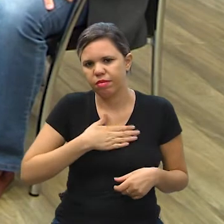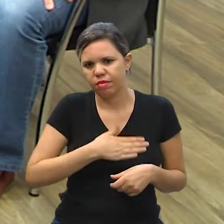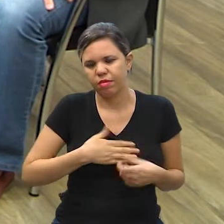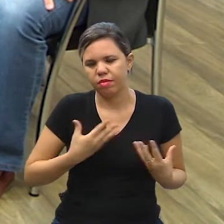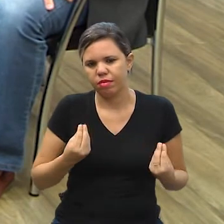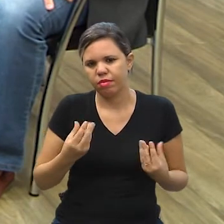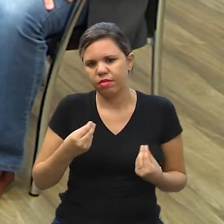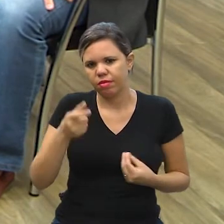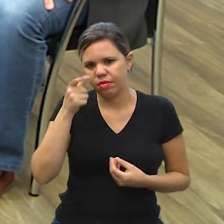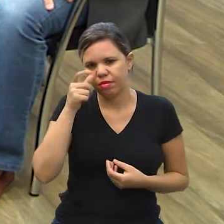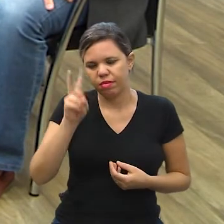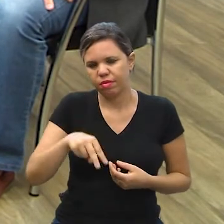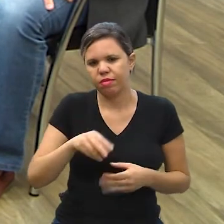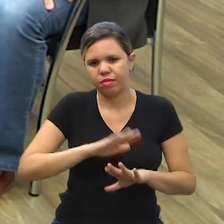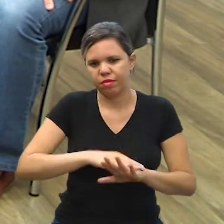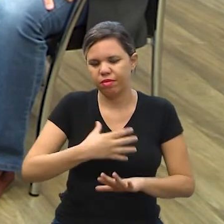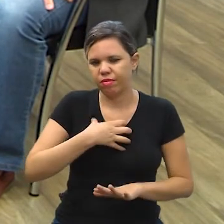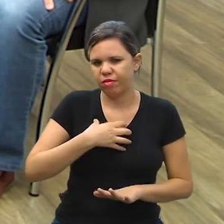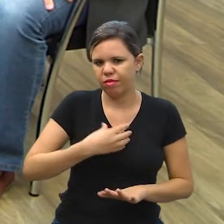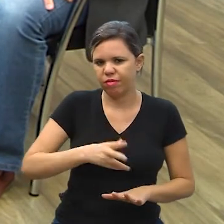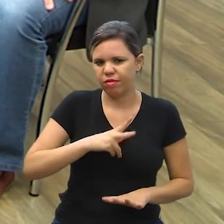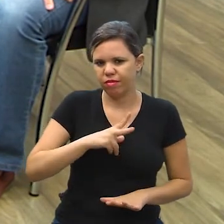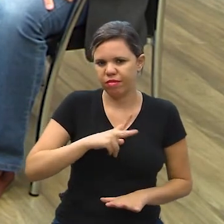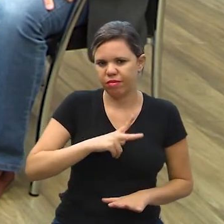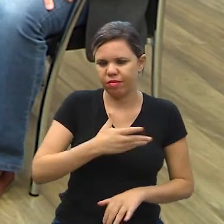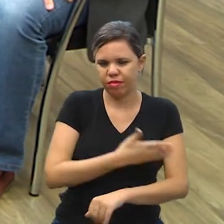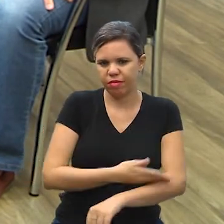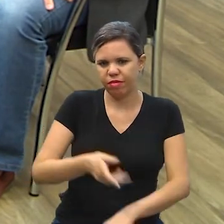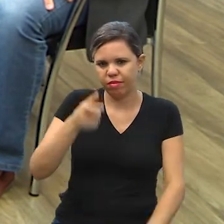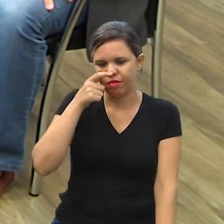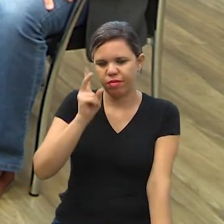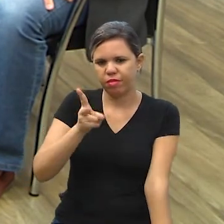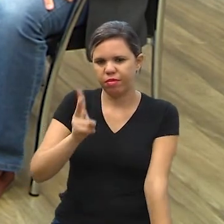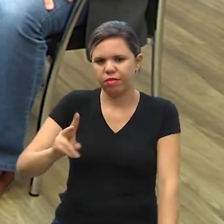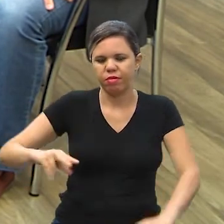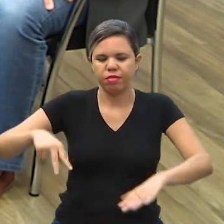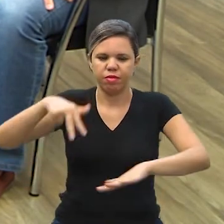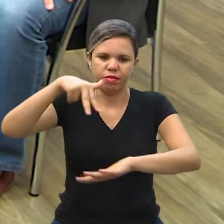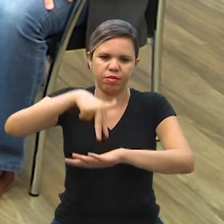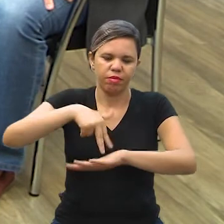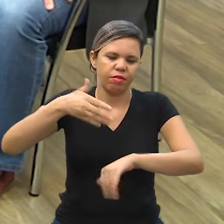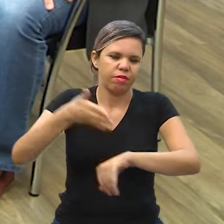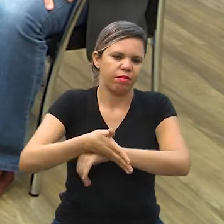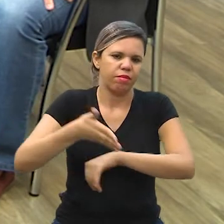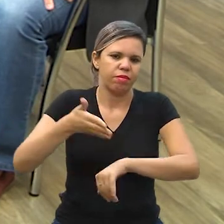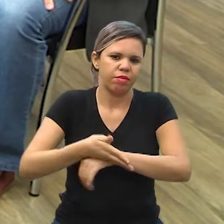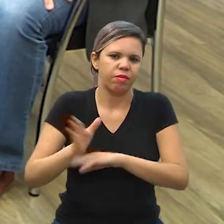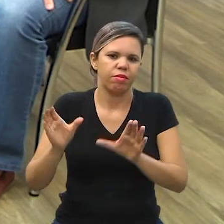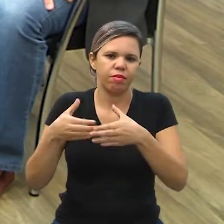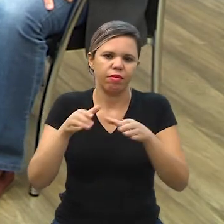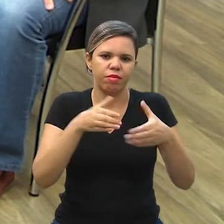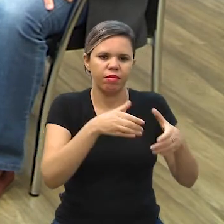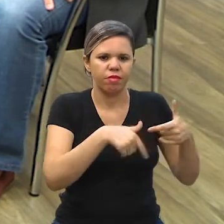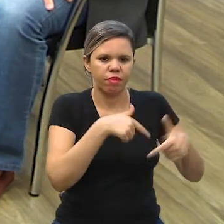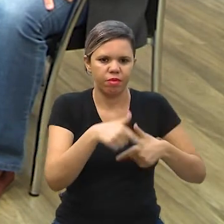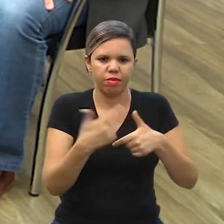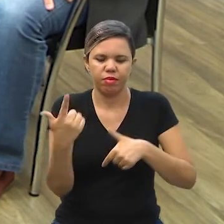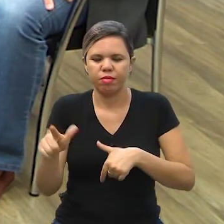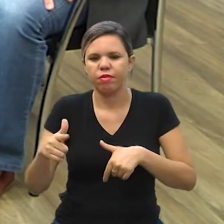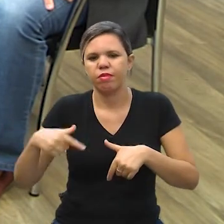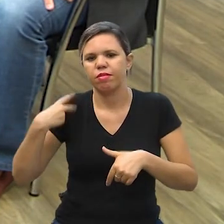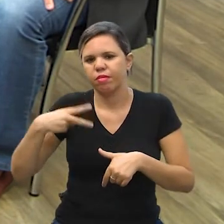gostou bastante viu esse outro lado né tá acostumado e você sempre na Tribuna participando das comissões